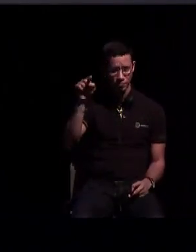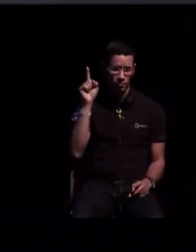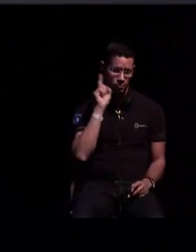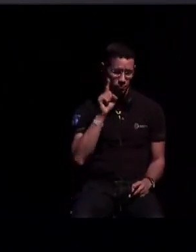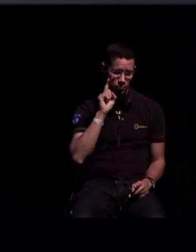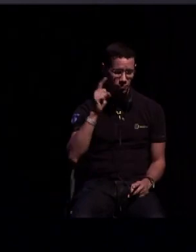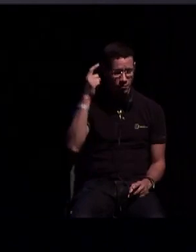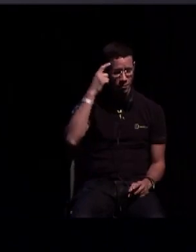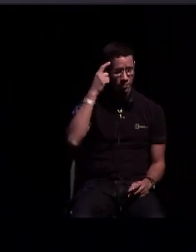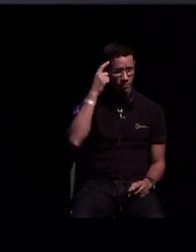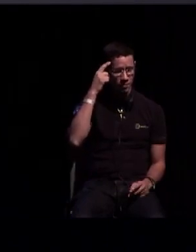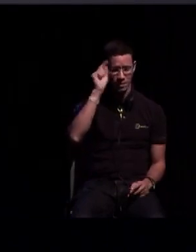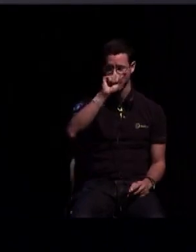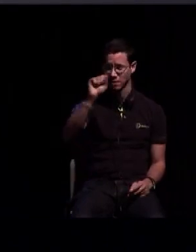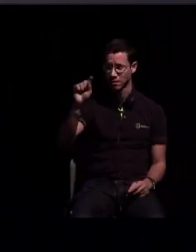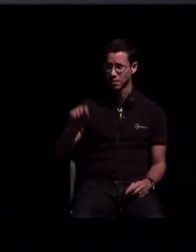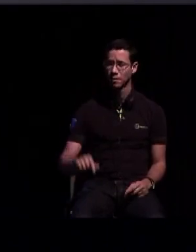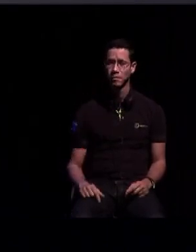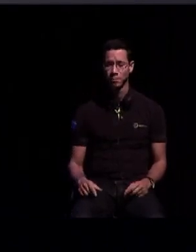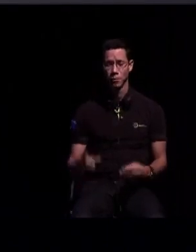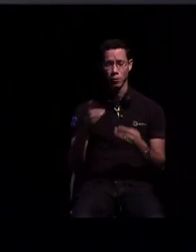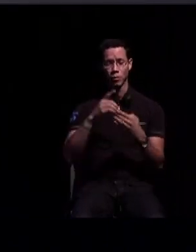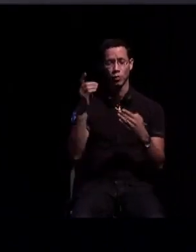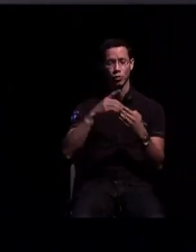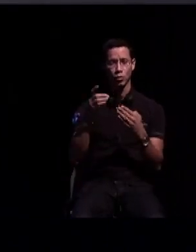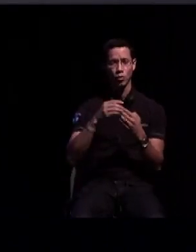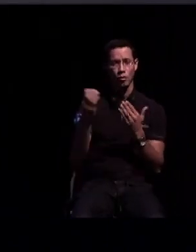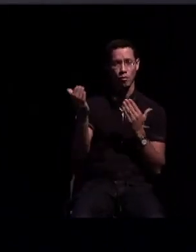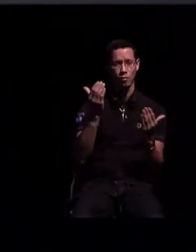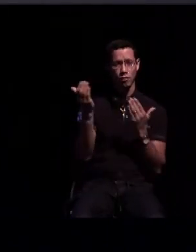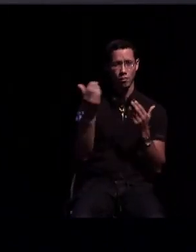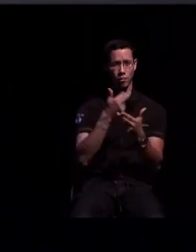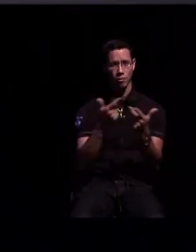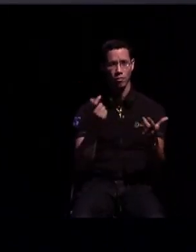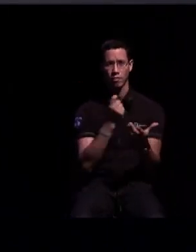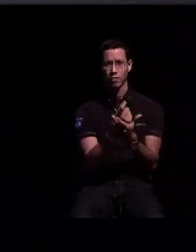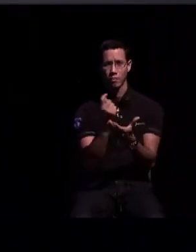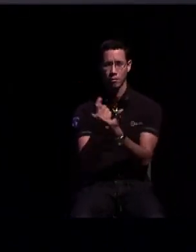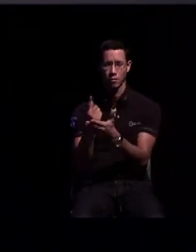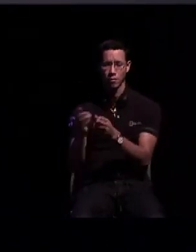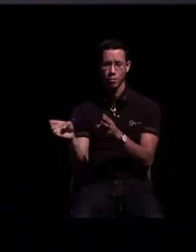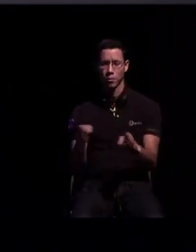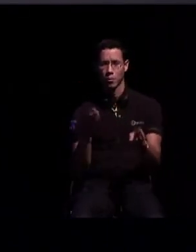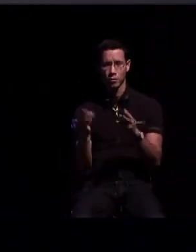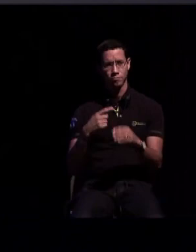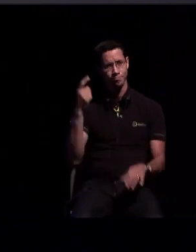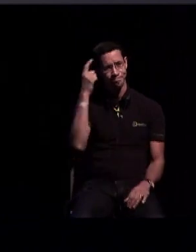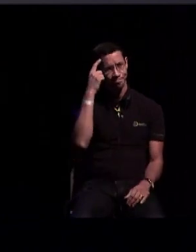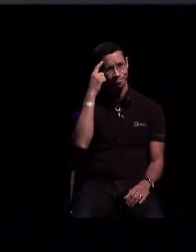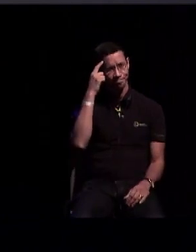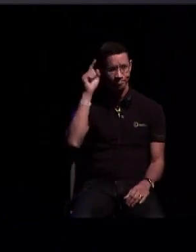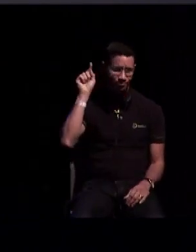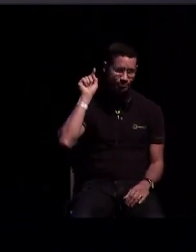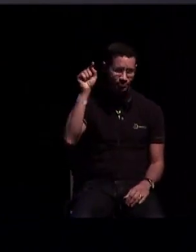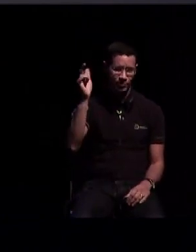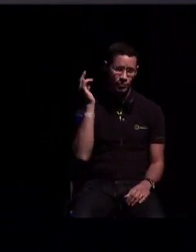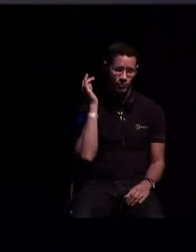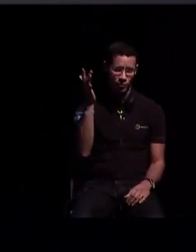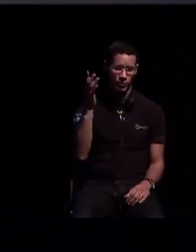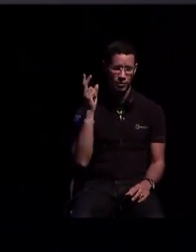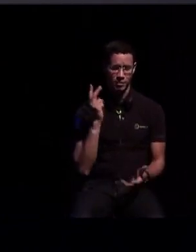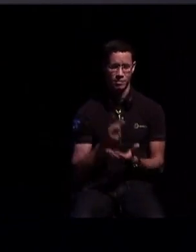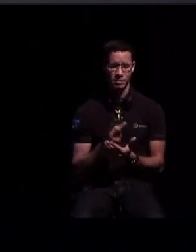dizer, a gente está interessado no preço do dólar e tal, para que a gente possa consumir produtos, etc. Ou seja, a gente está sempre com a cabeça fora,